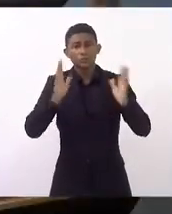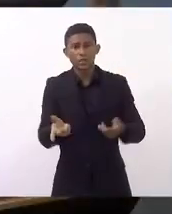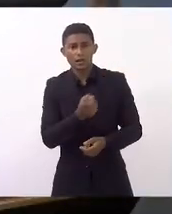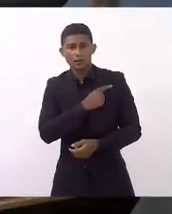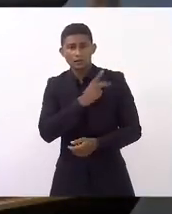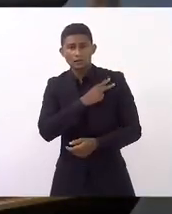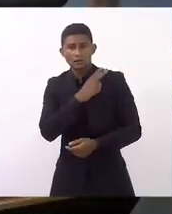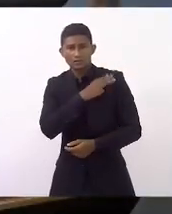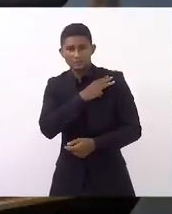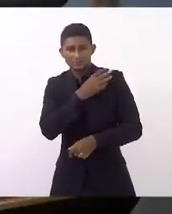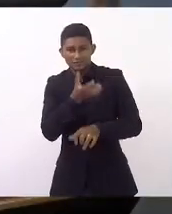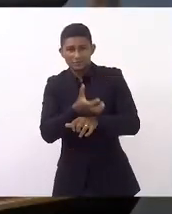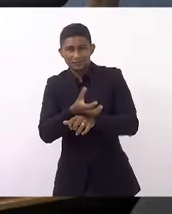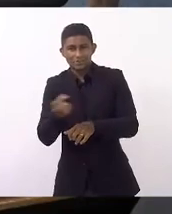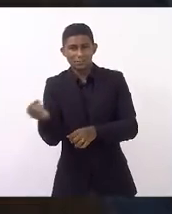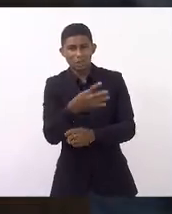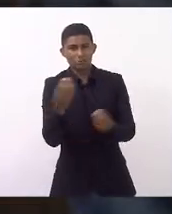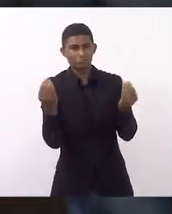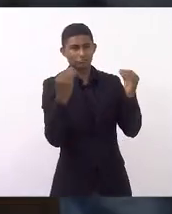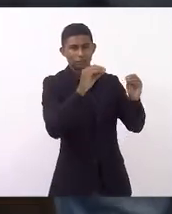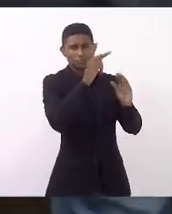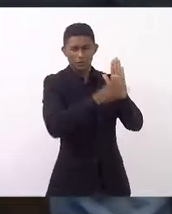não se propõe a interrompê-la. Agora,